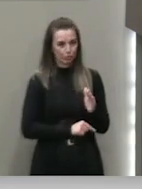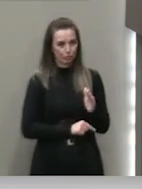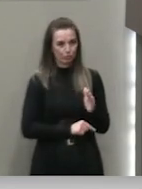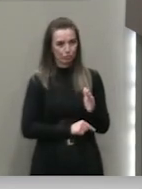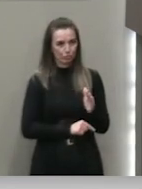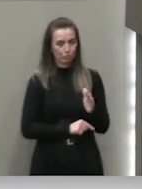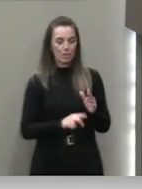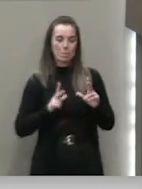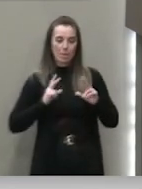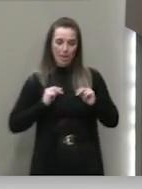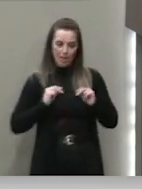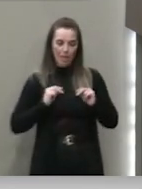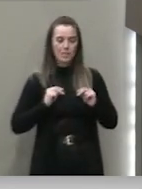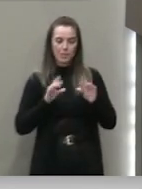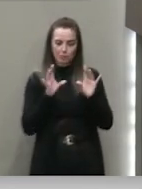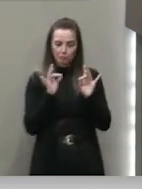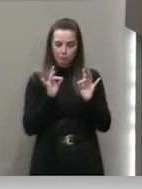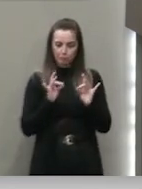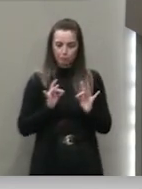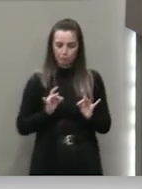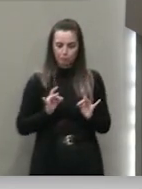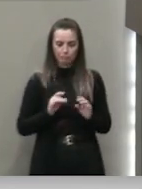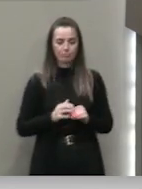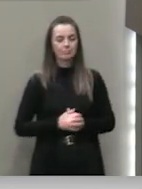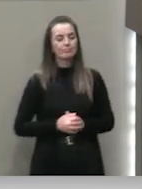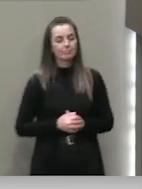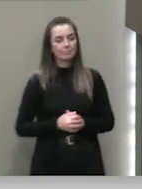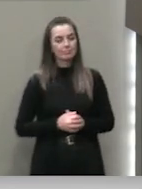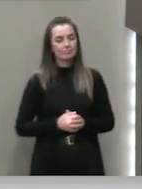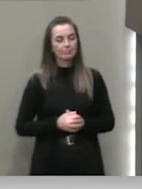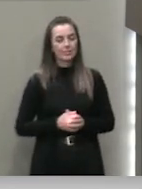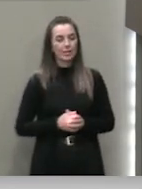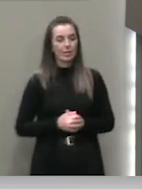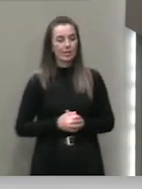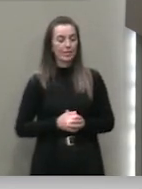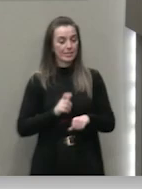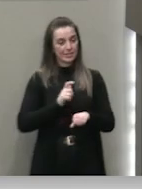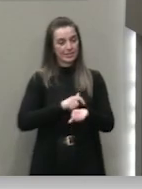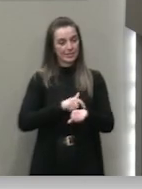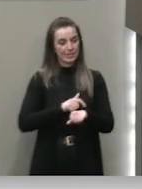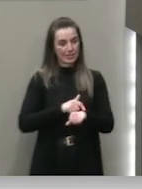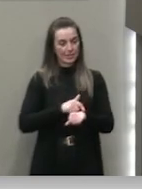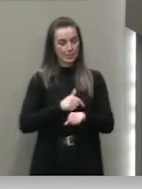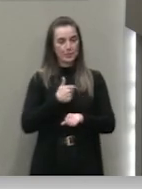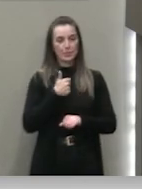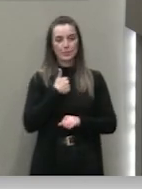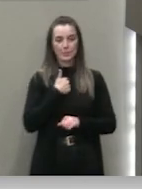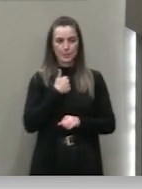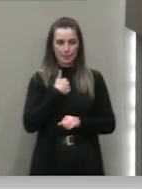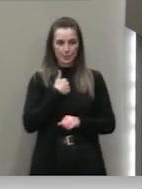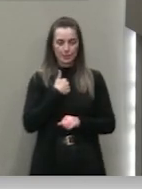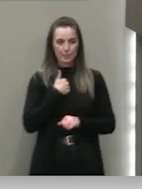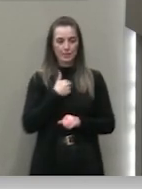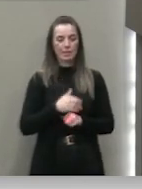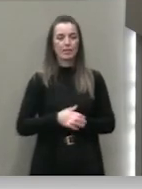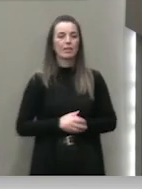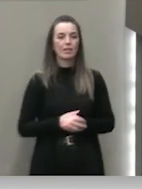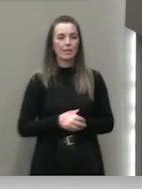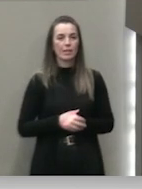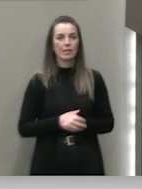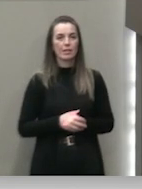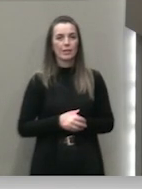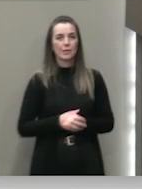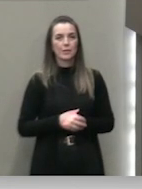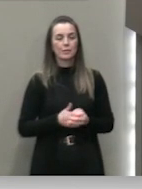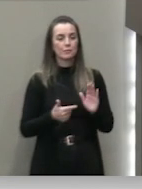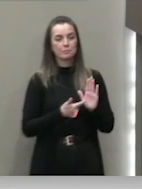merece. E não poderia ser diferente. Este grande expediente eu estarei marcando como mais um